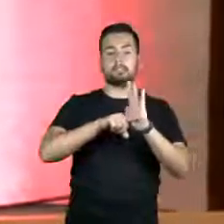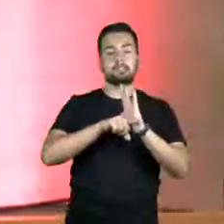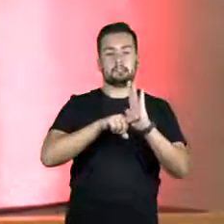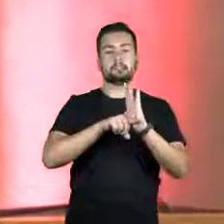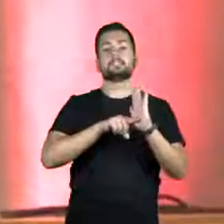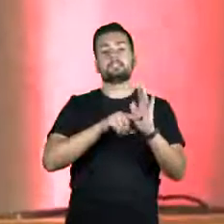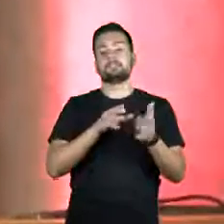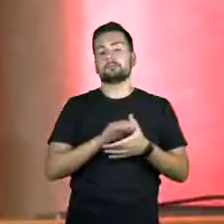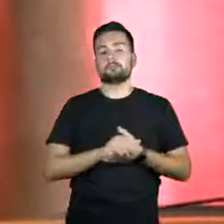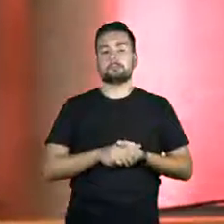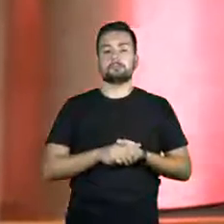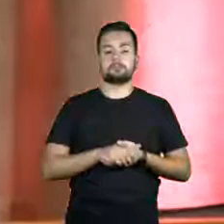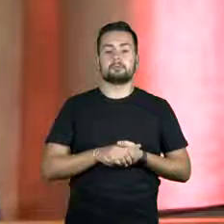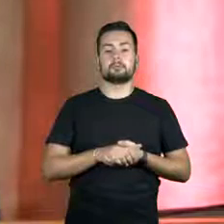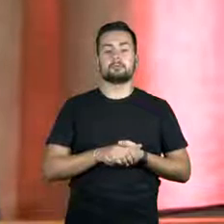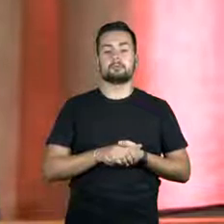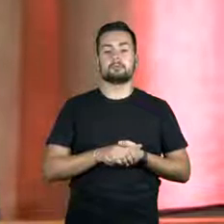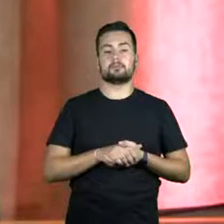para